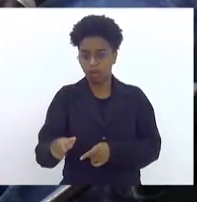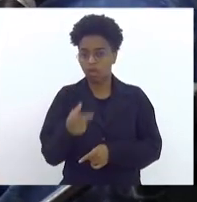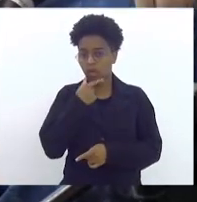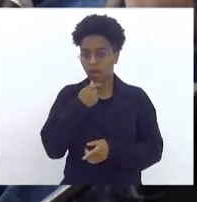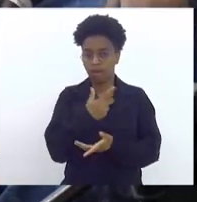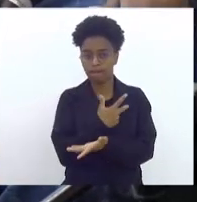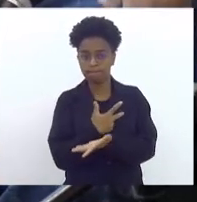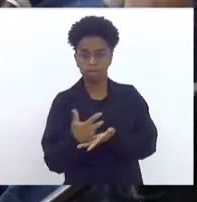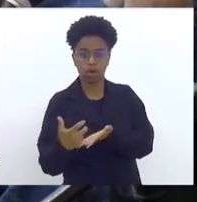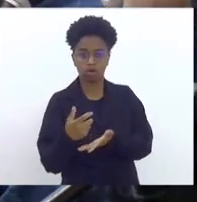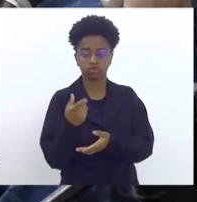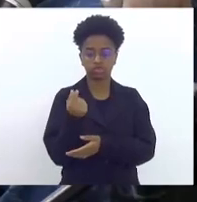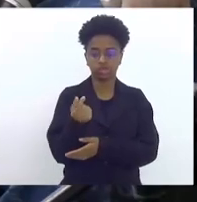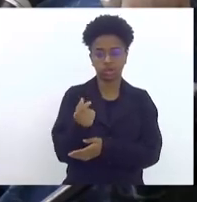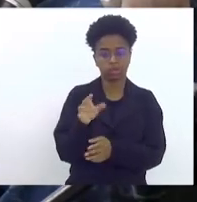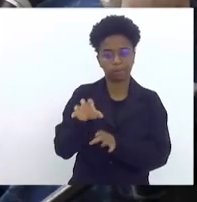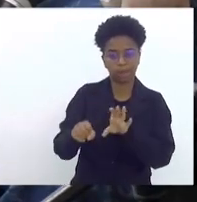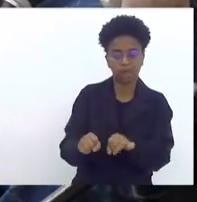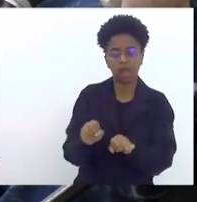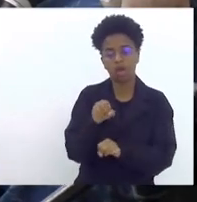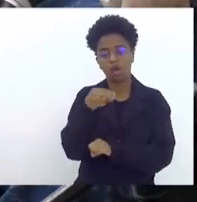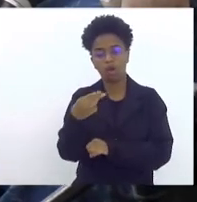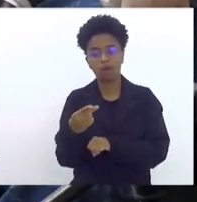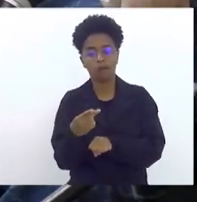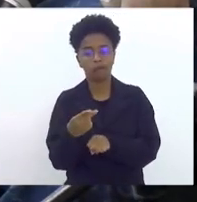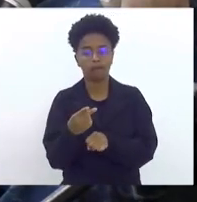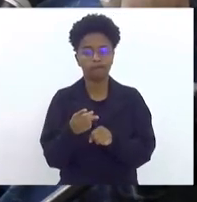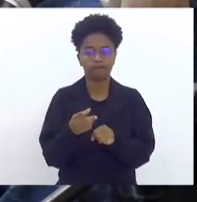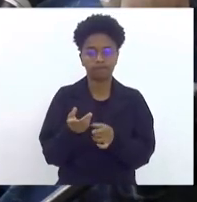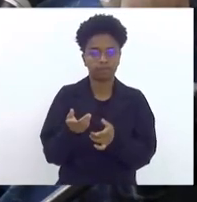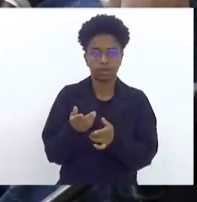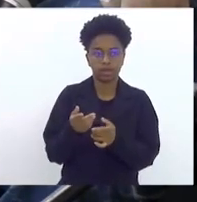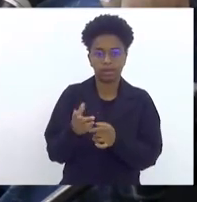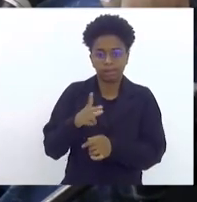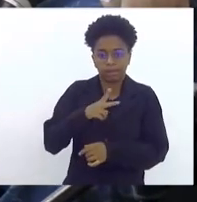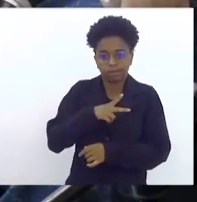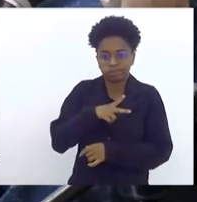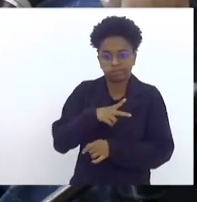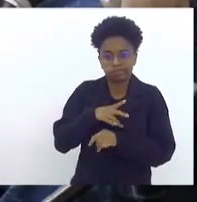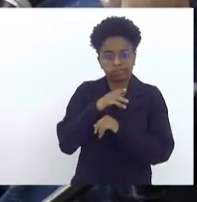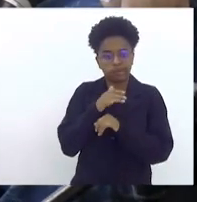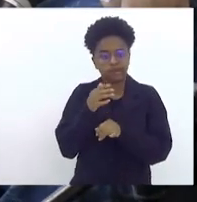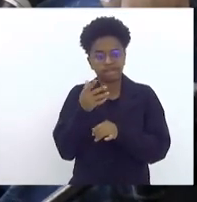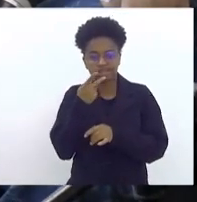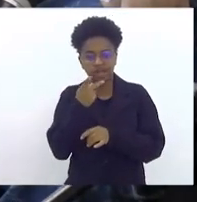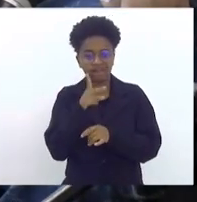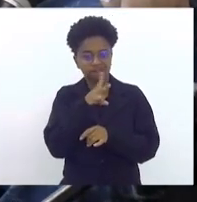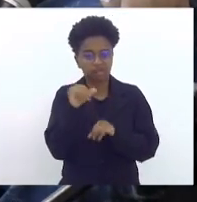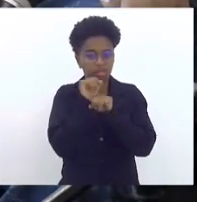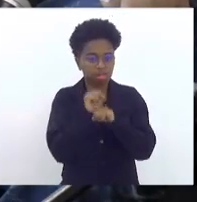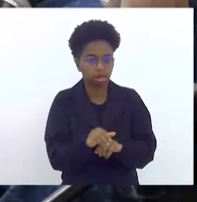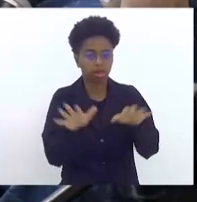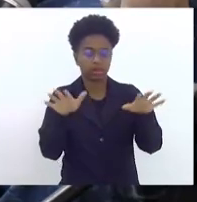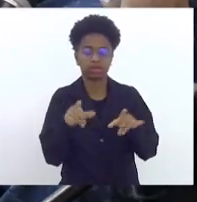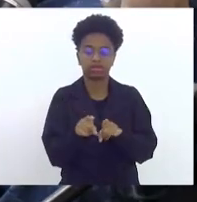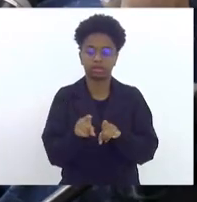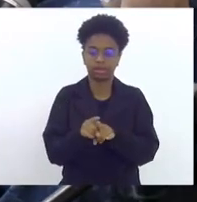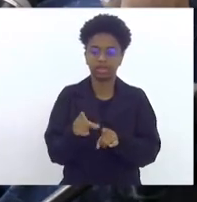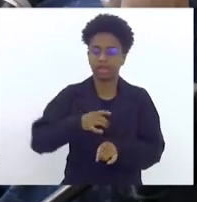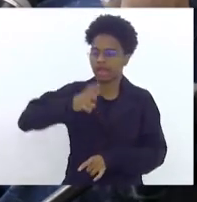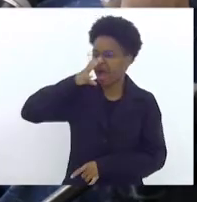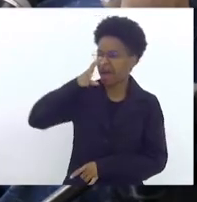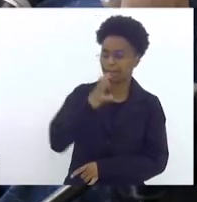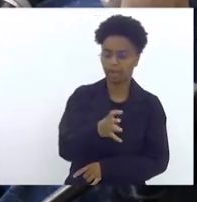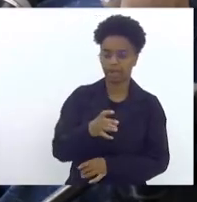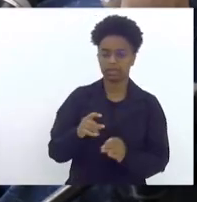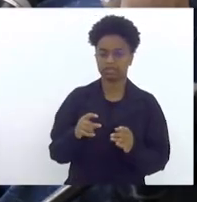a sua intimidade devassada porque tá sofrendo ameaças pela internet é um outro crime que ocorre pelas